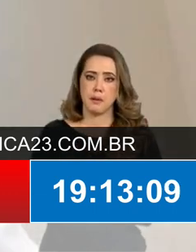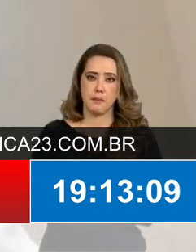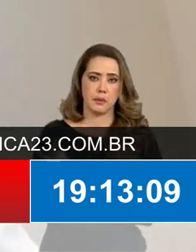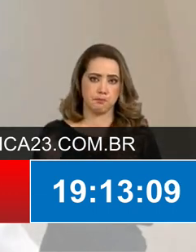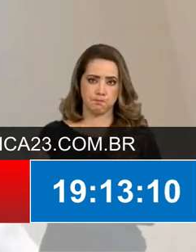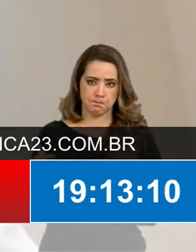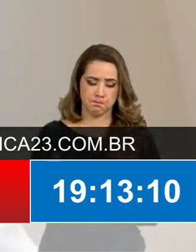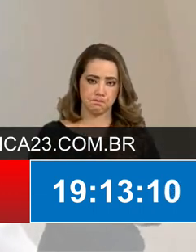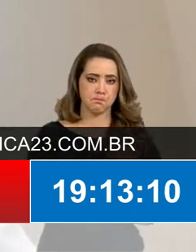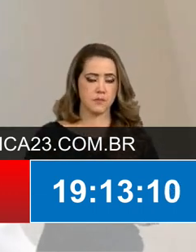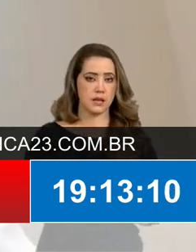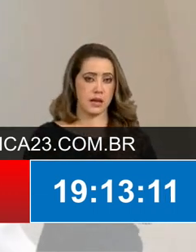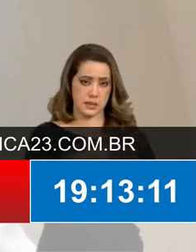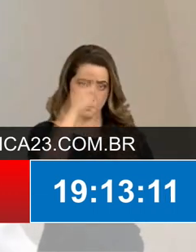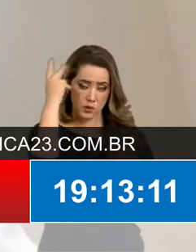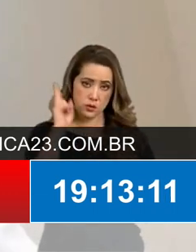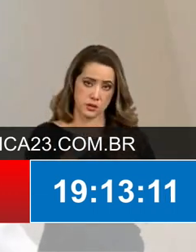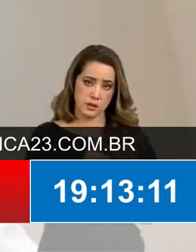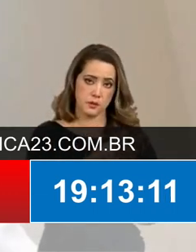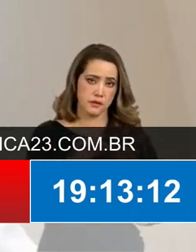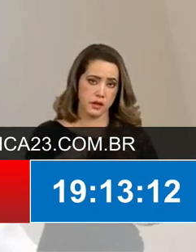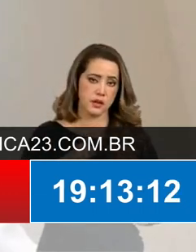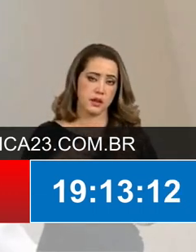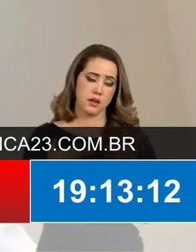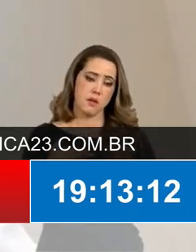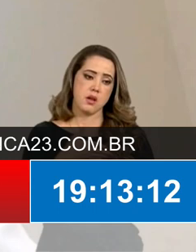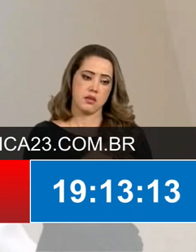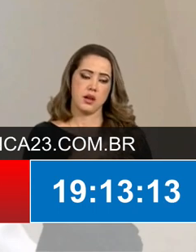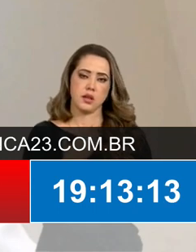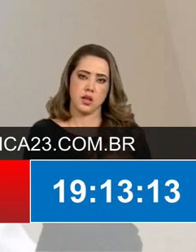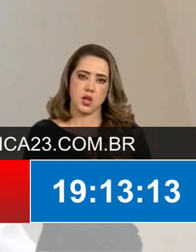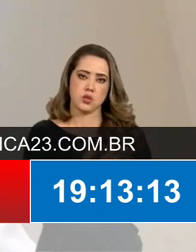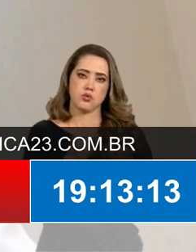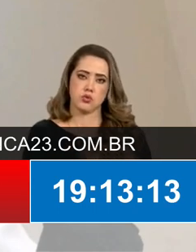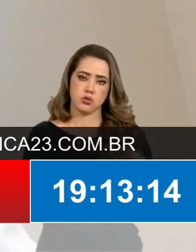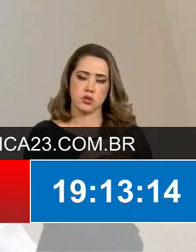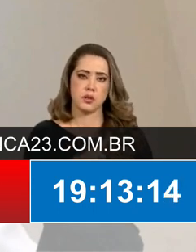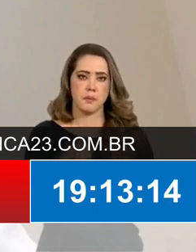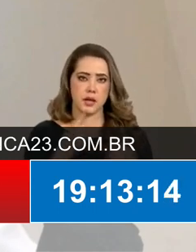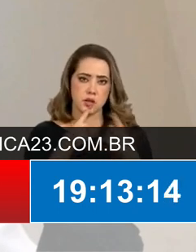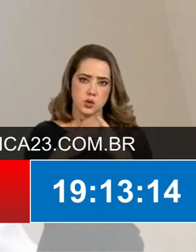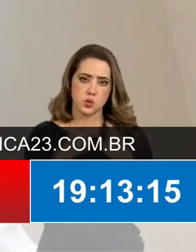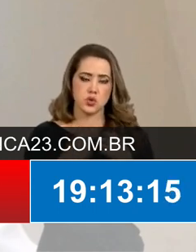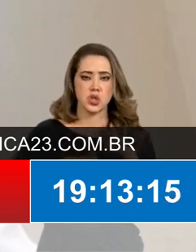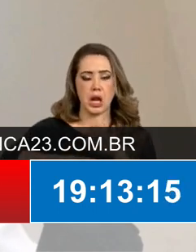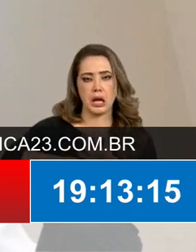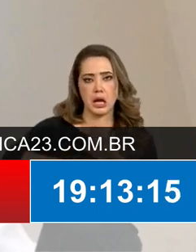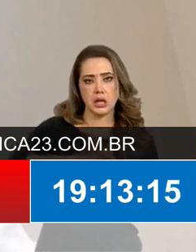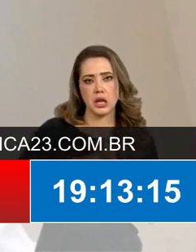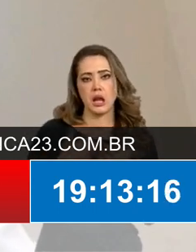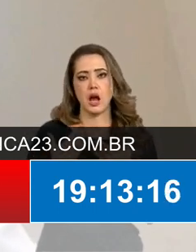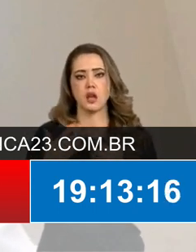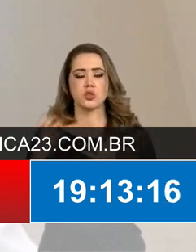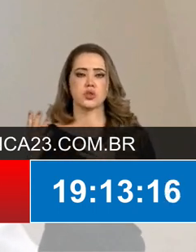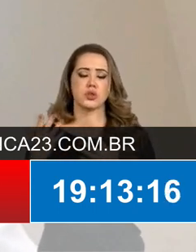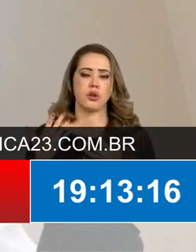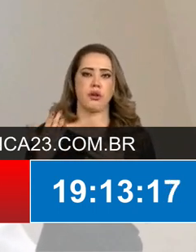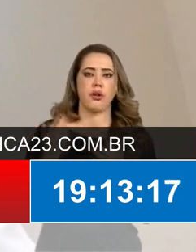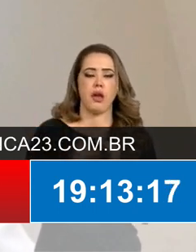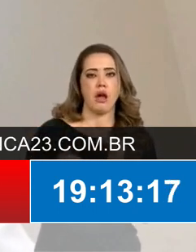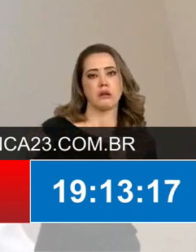contratada. As pessoas sempre terão acesso ao judiciário para discutir ilegalidades,